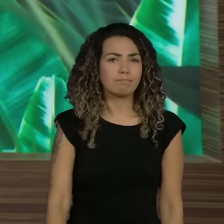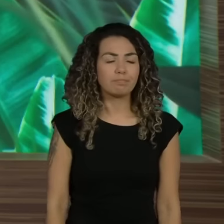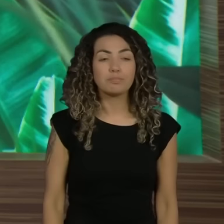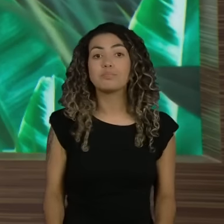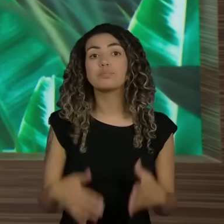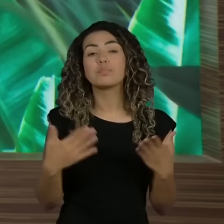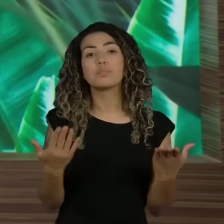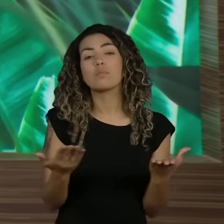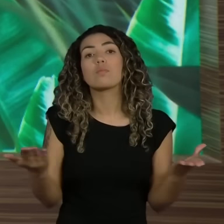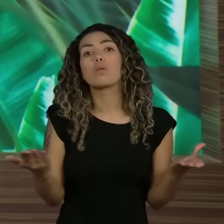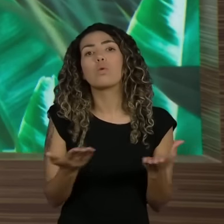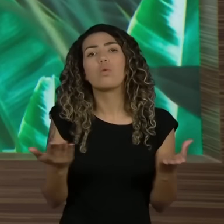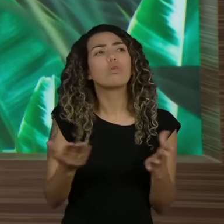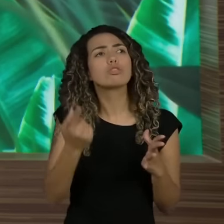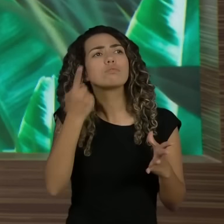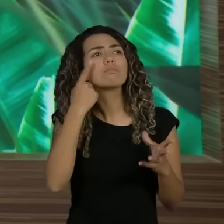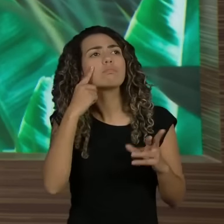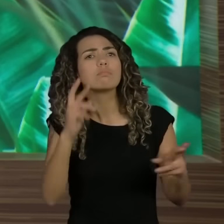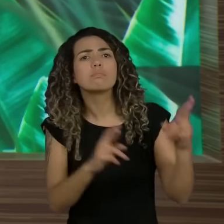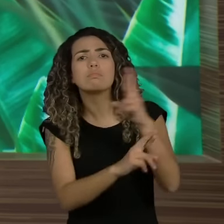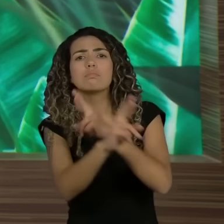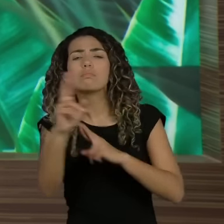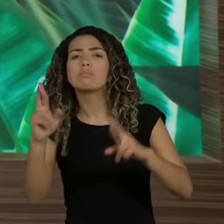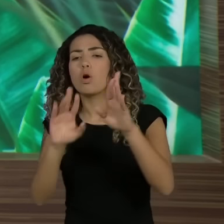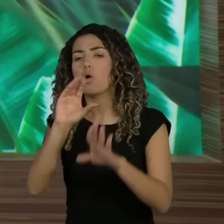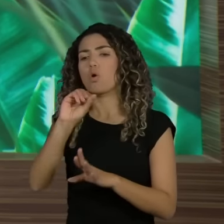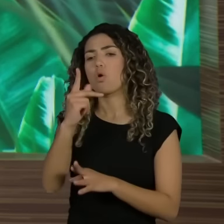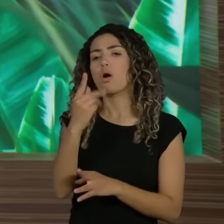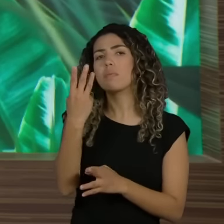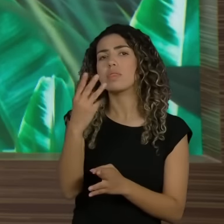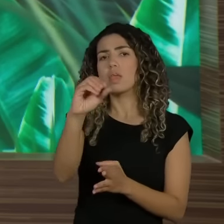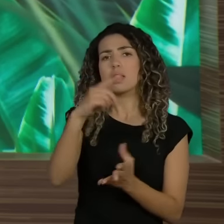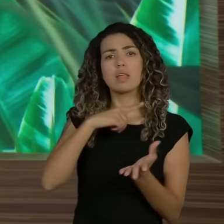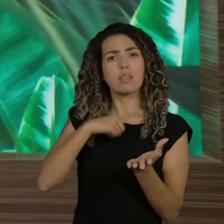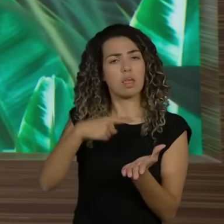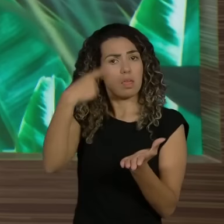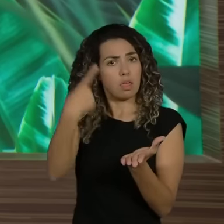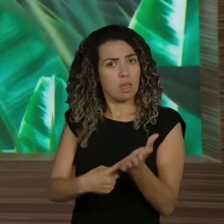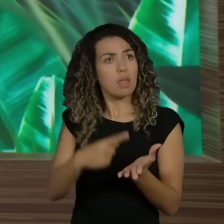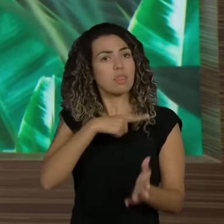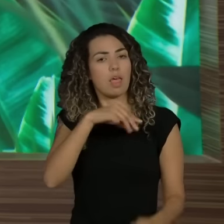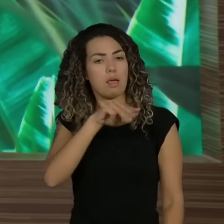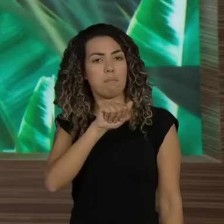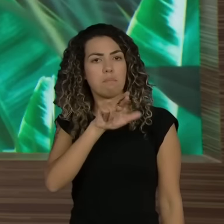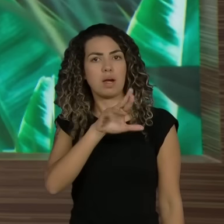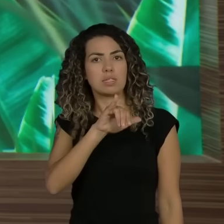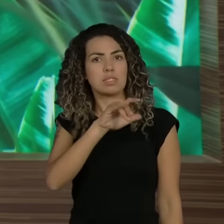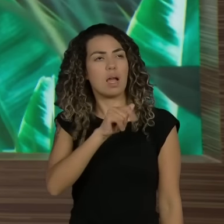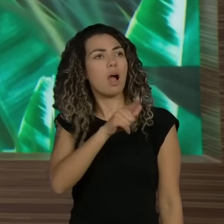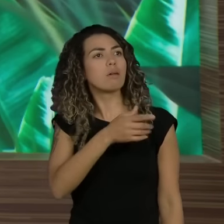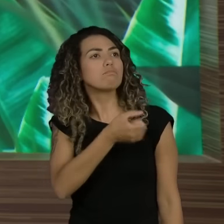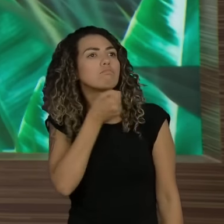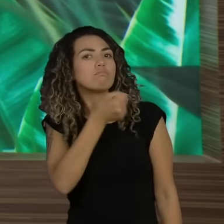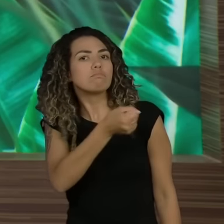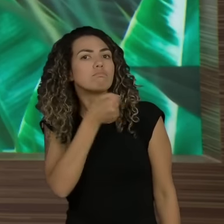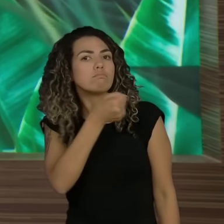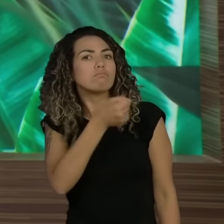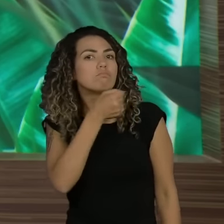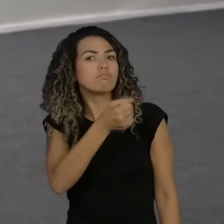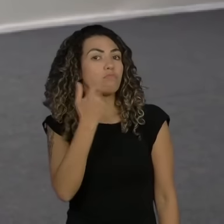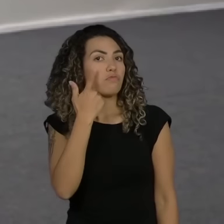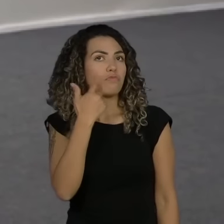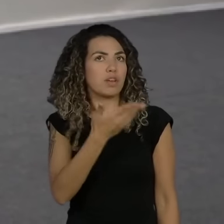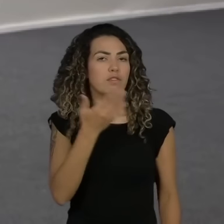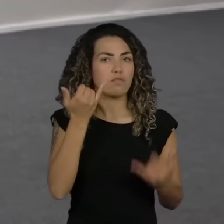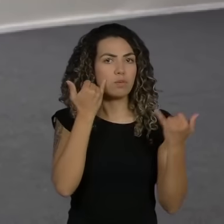Vamos agora à análise sobre as negociações da COP30 com Márcio Astrini, secretário executivo da Rede Observatório do Clima.